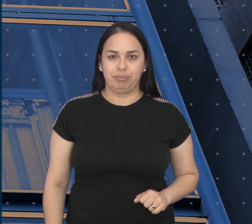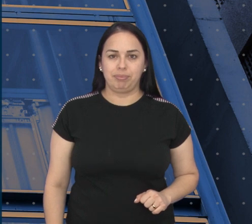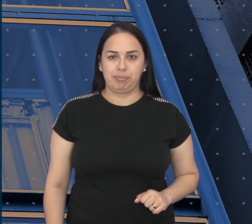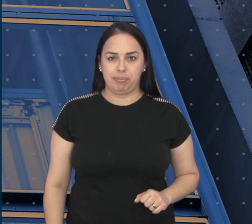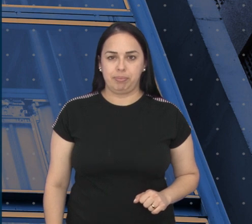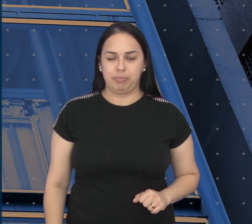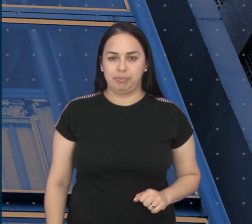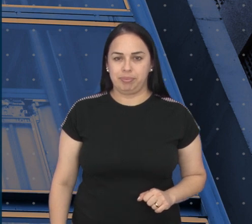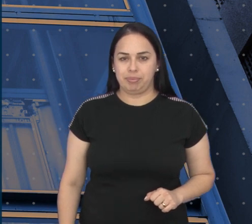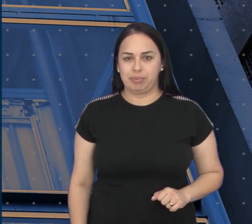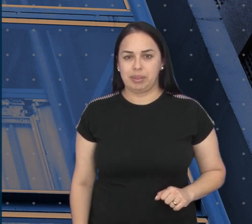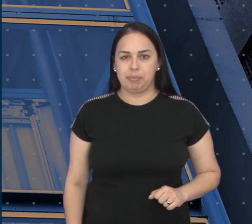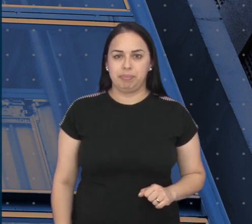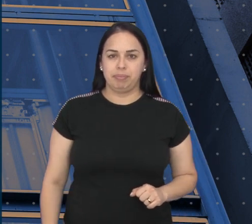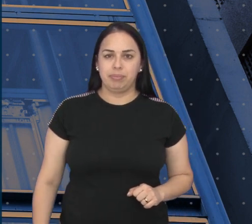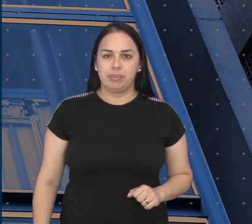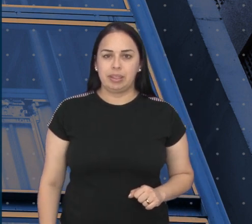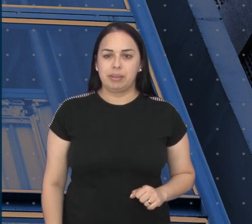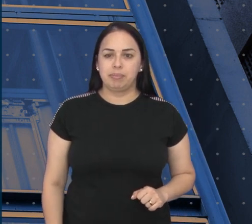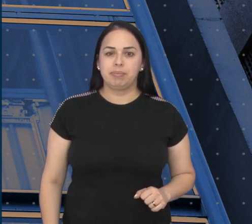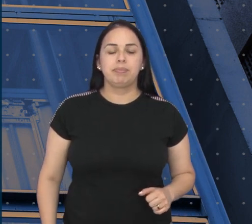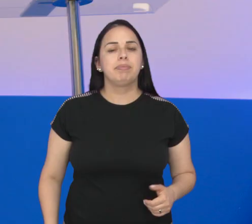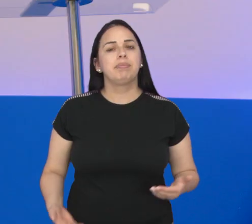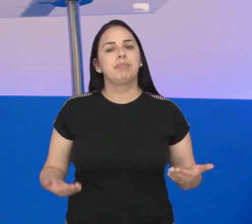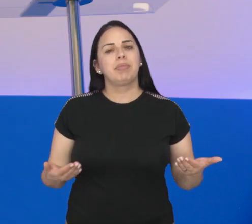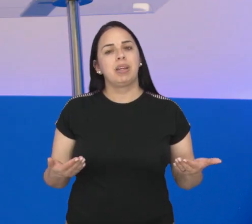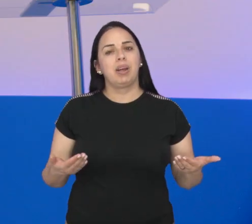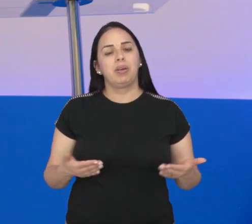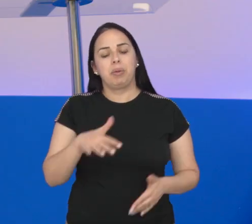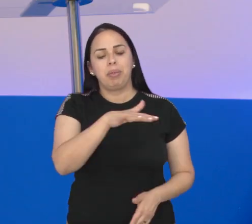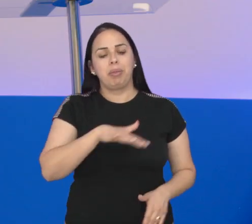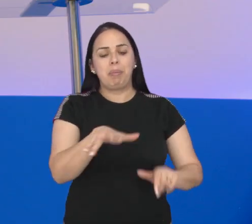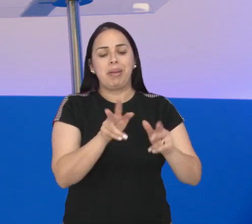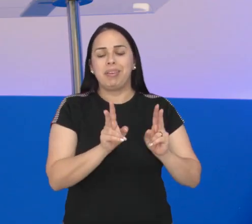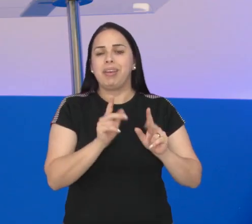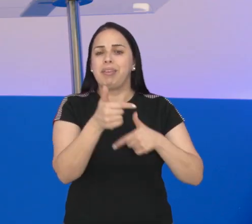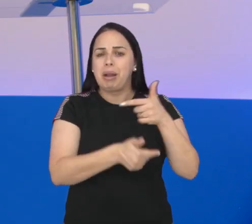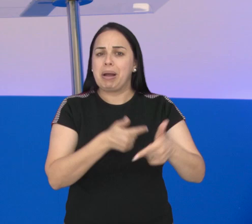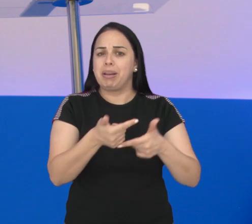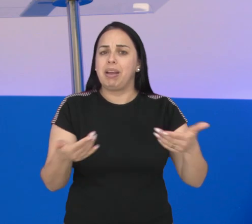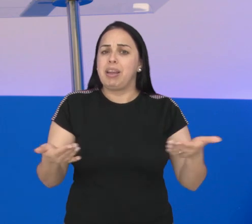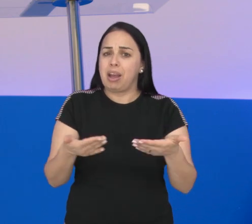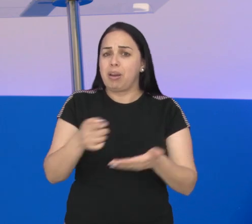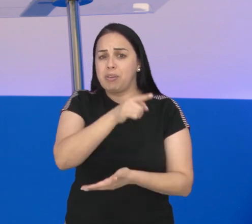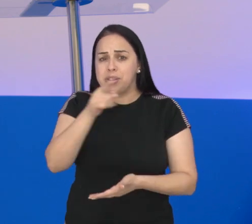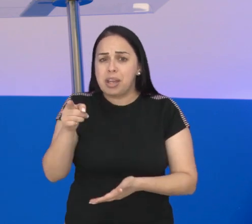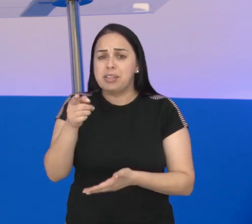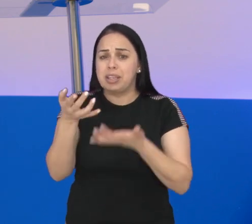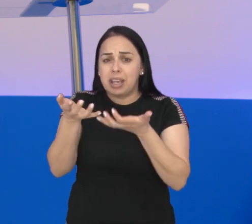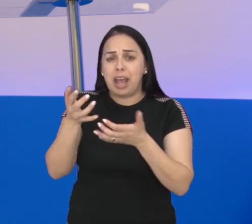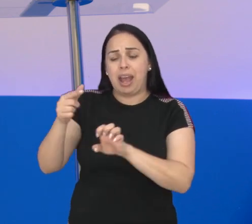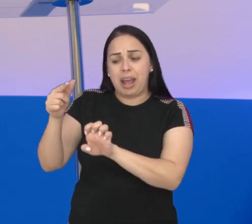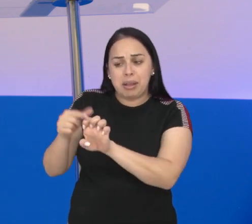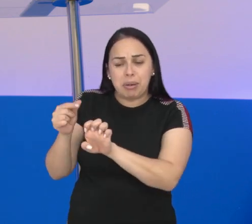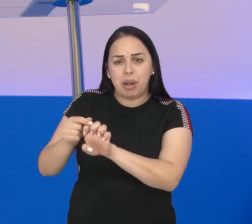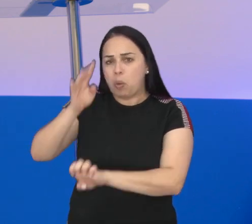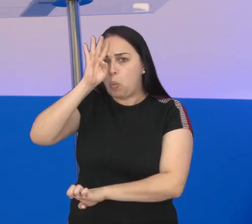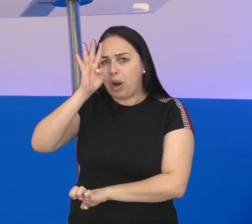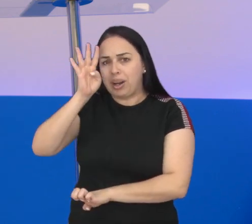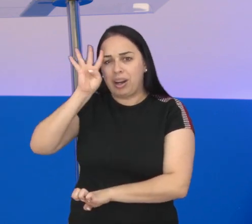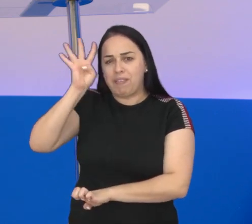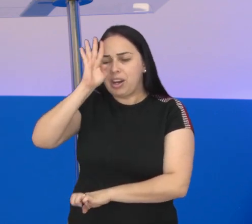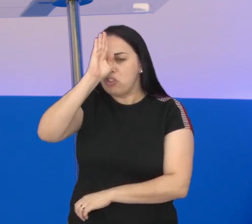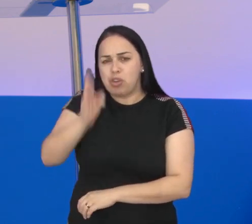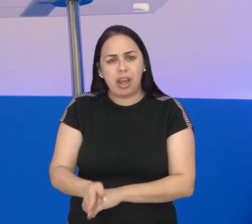número 175, no centro. E por falar em mercado, tem espaço aqui no Boletim para você que é